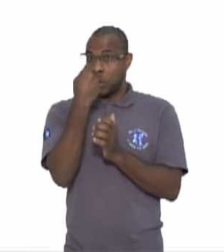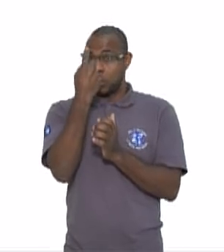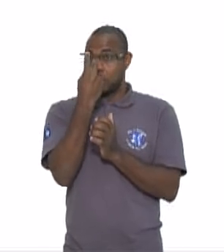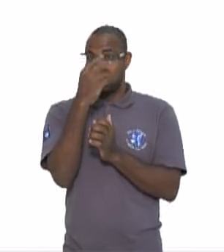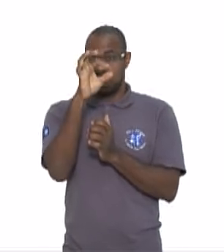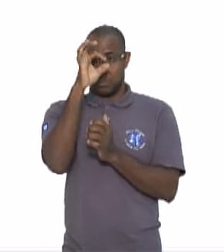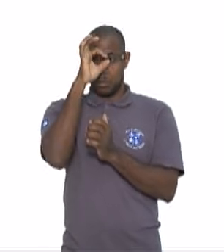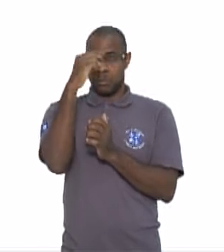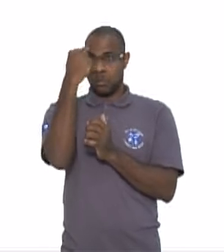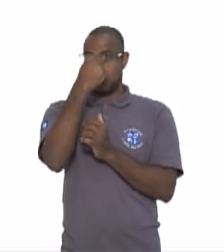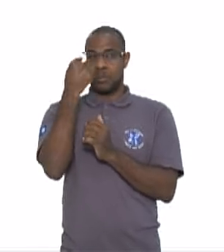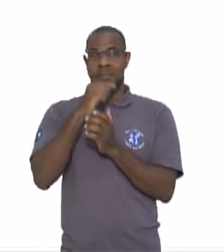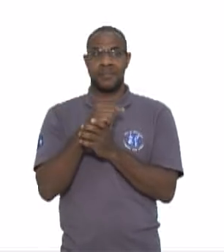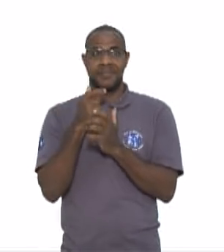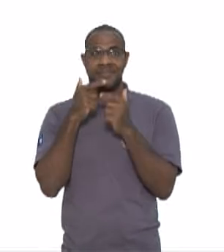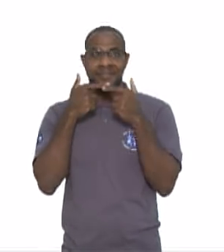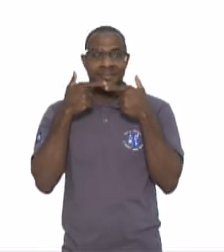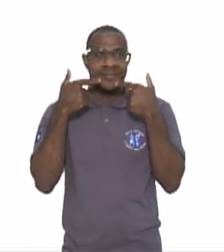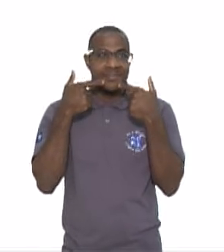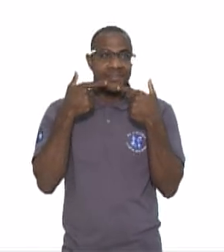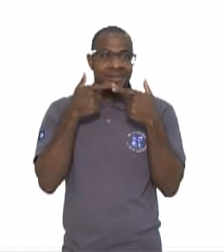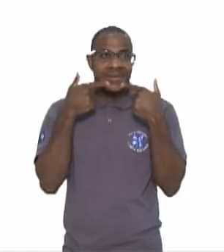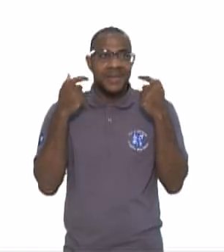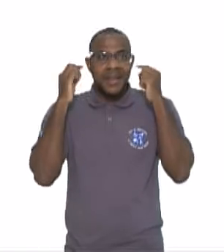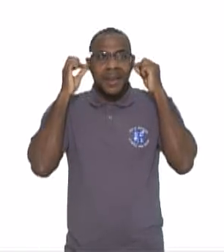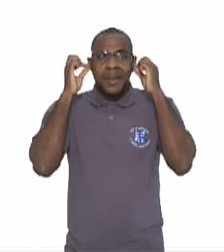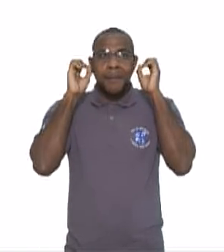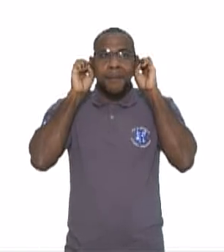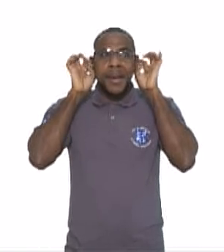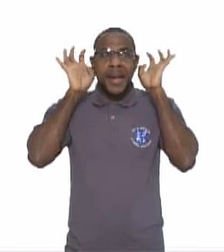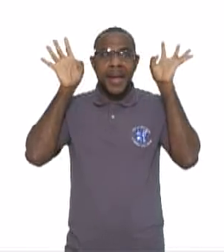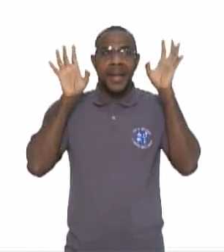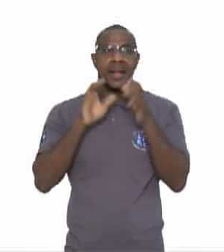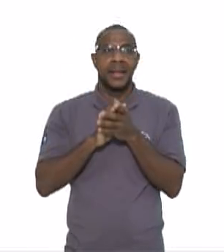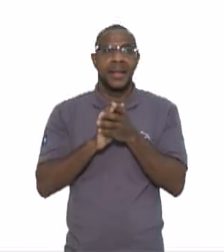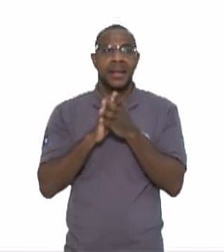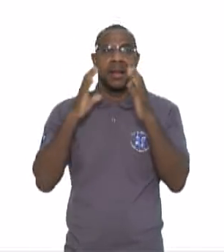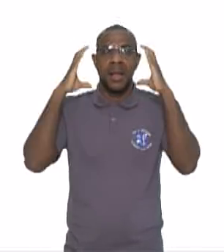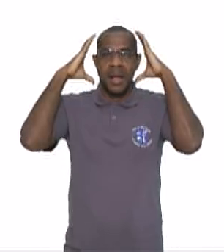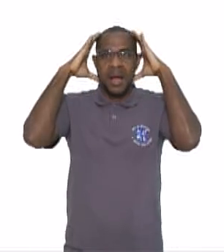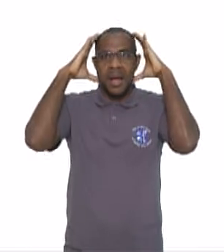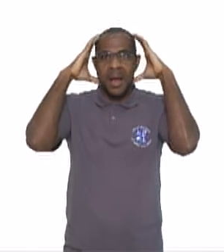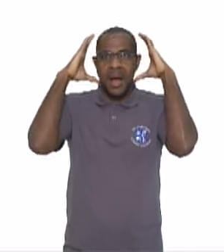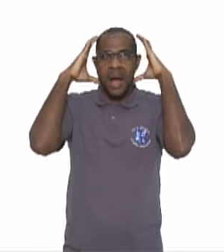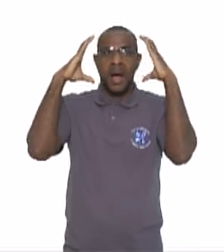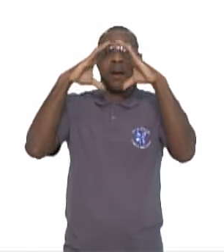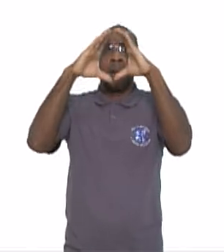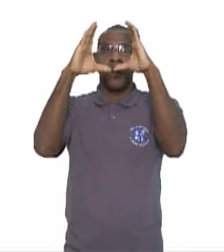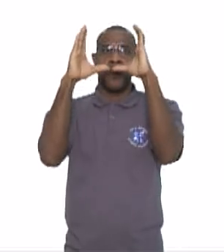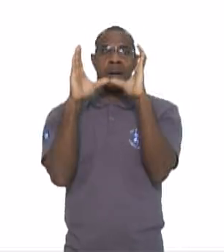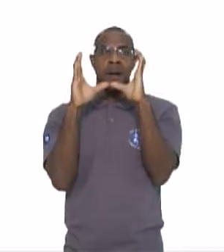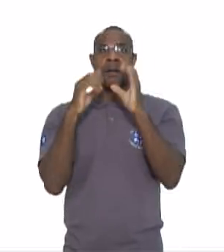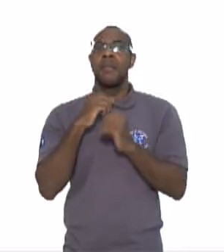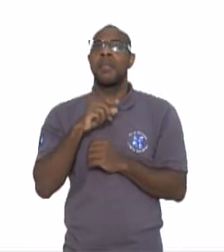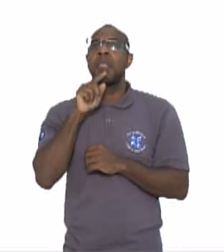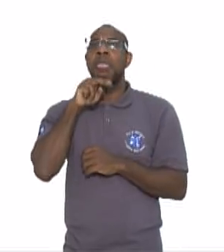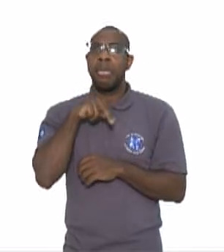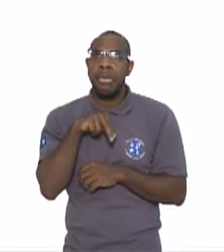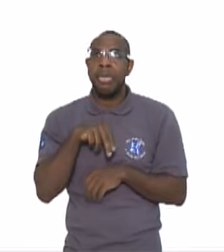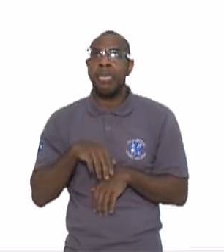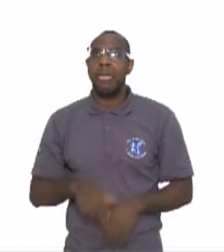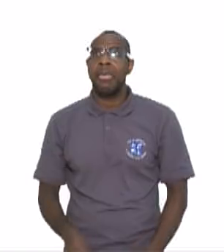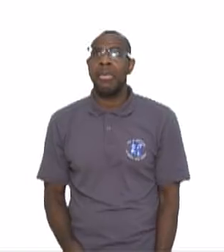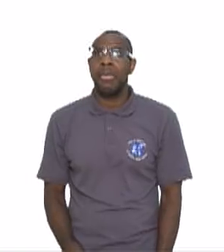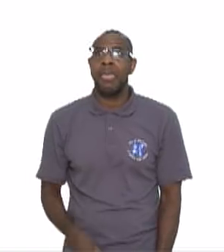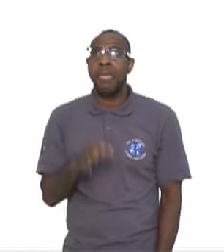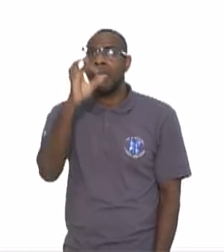Ele é meio engraçado, tem pelo saindo das orelhas. A cabeça dele é bem circular, ele tá com a língua para fora e pelo